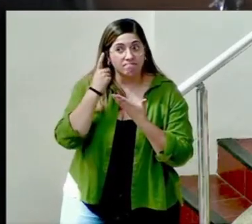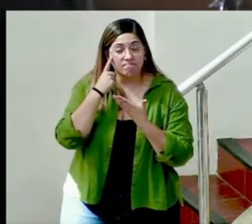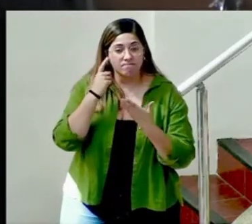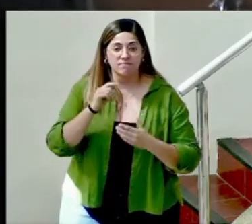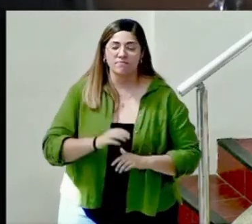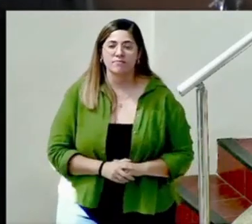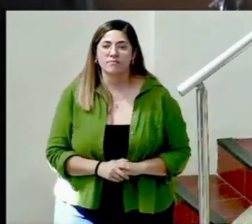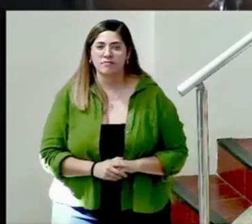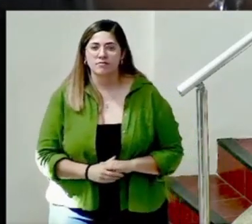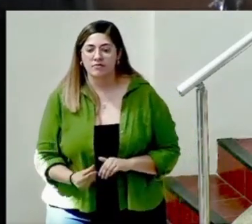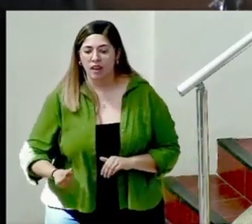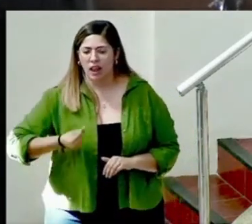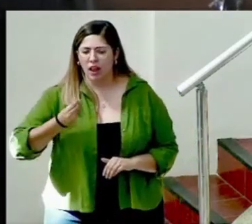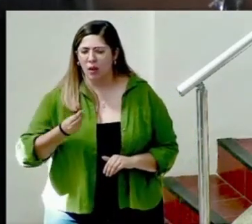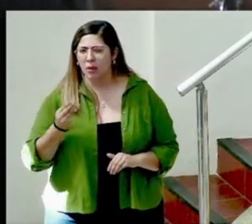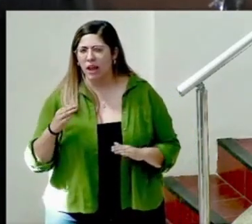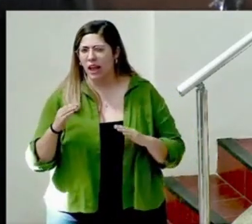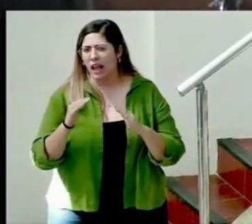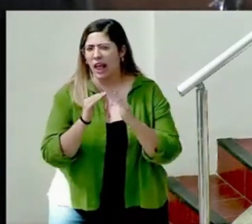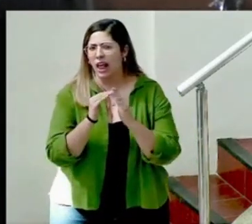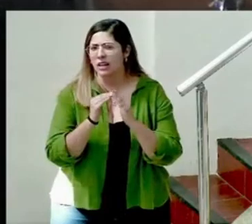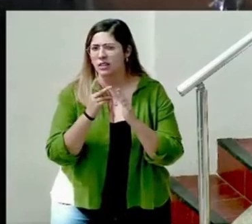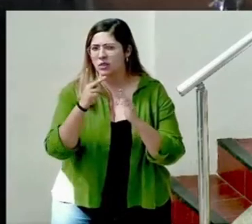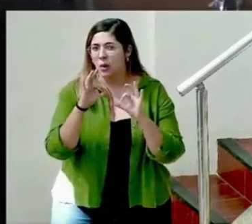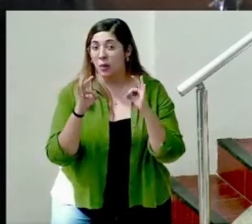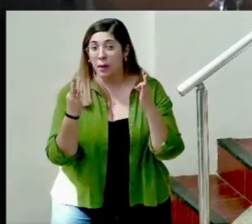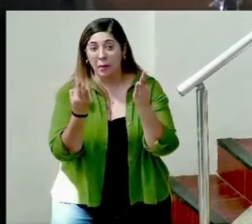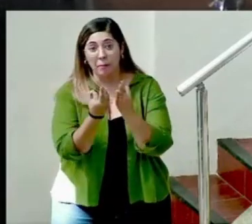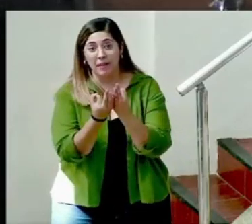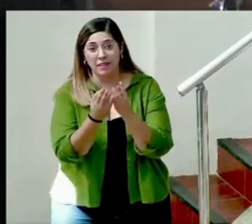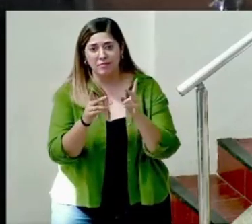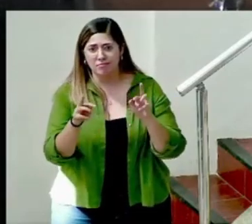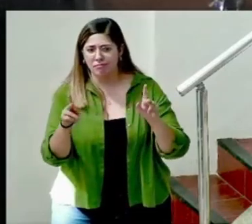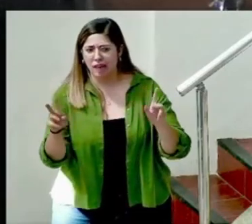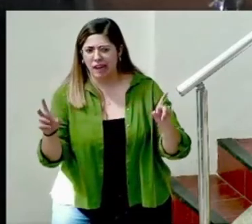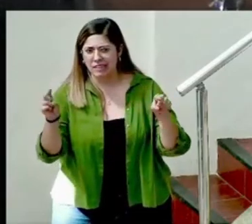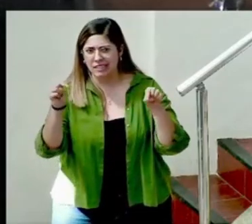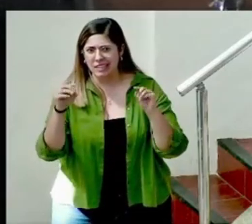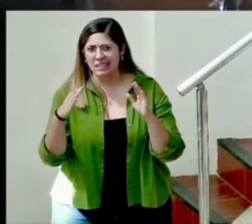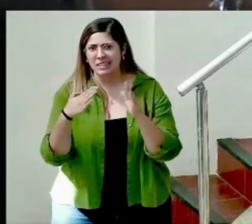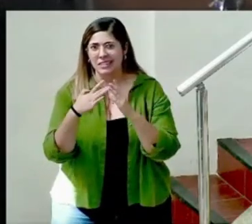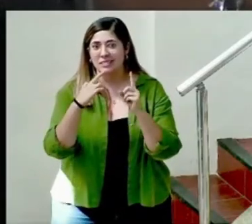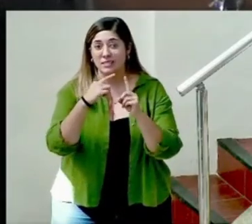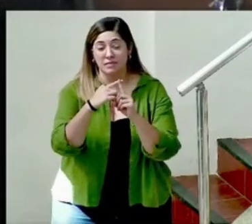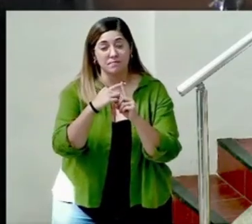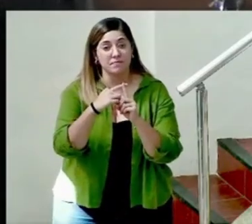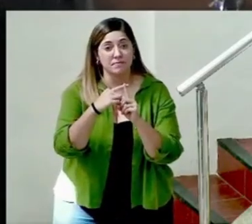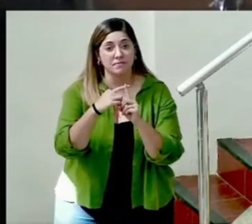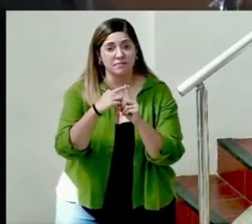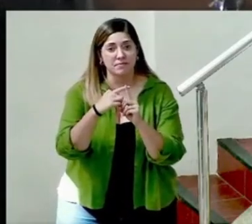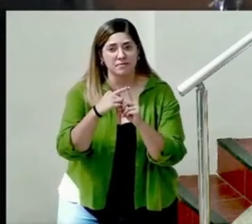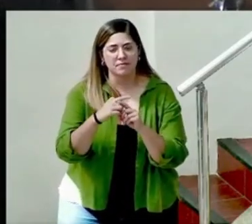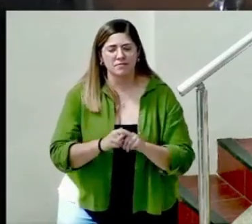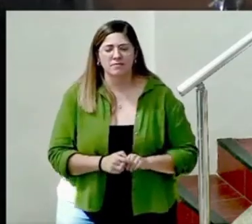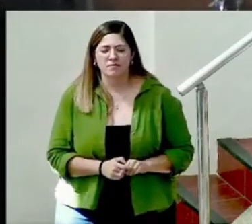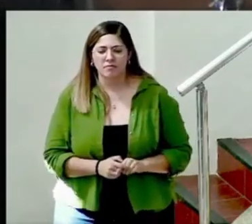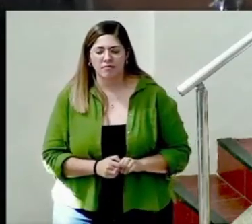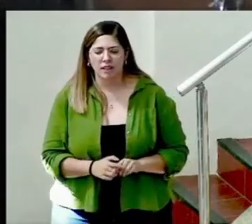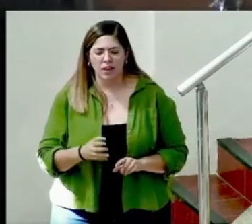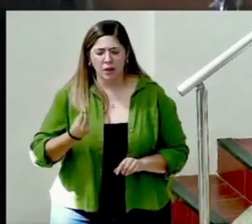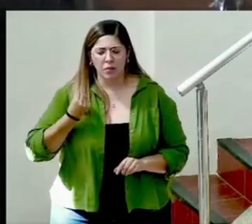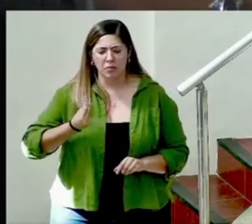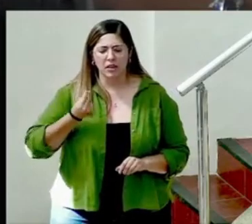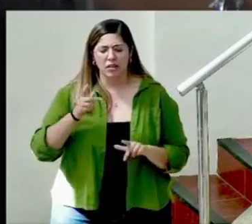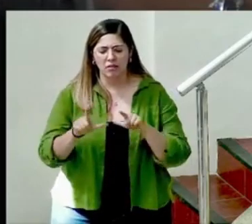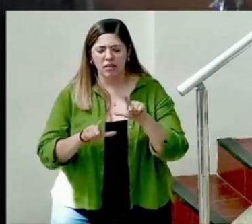A sua vida dentro de casa é uma, na igreja é outra? A sua vida na empresa, no trabalho, no serviço